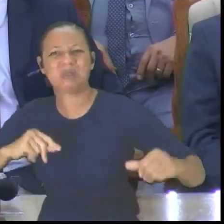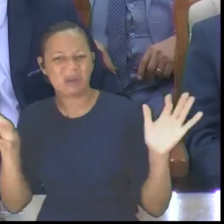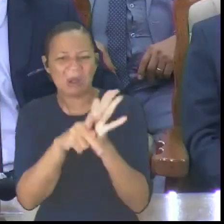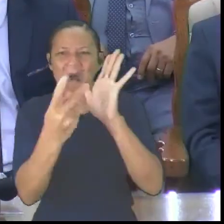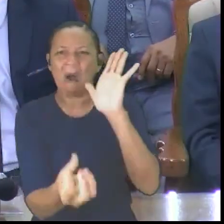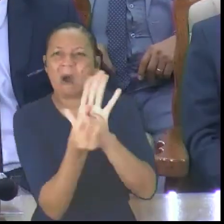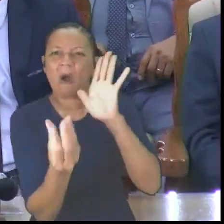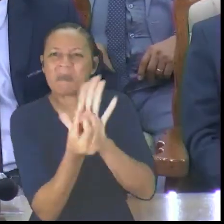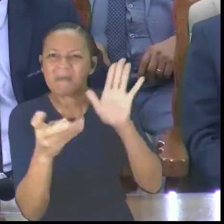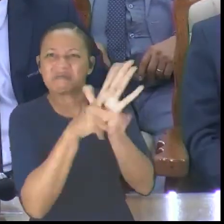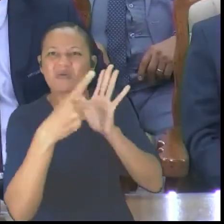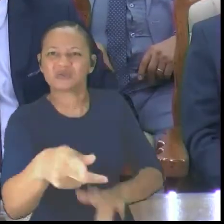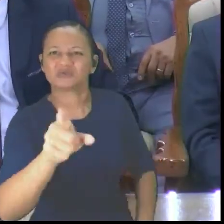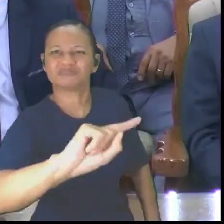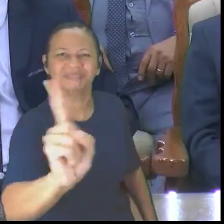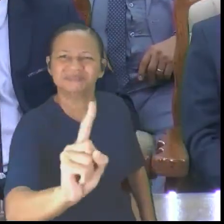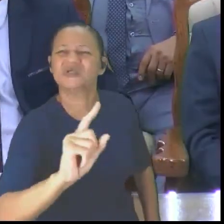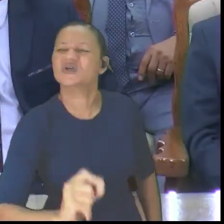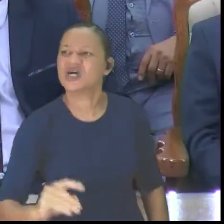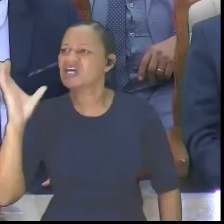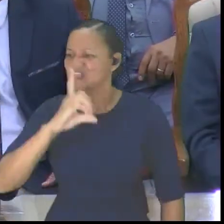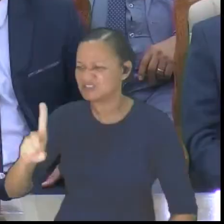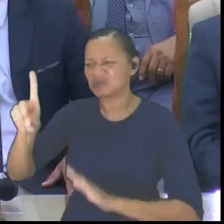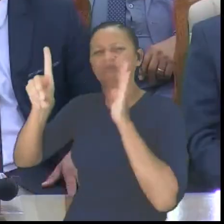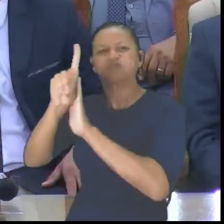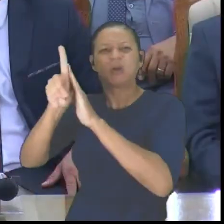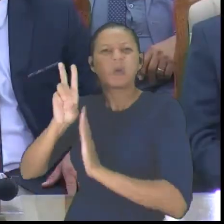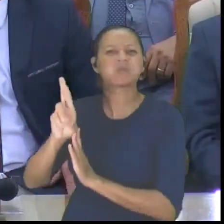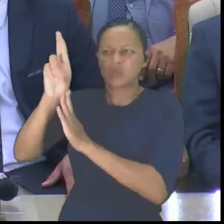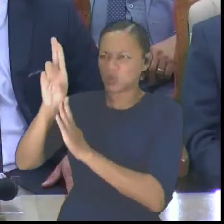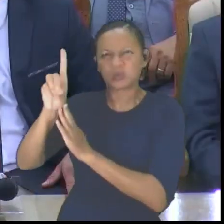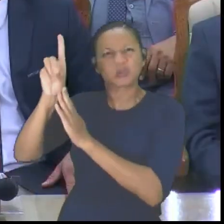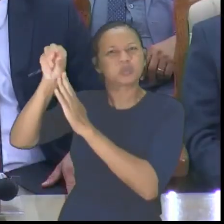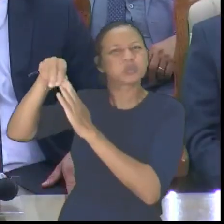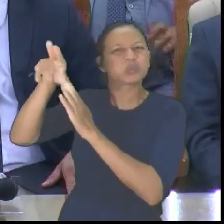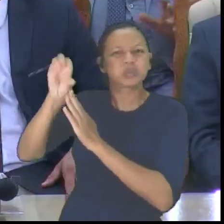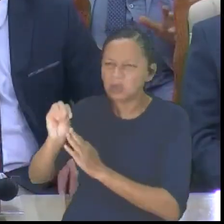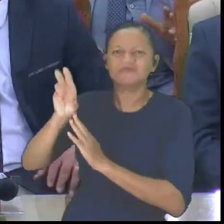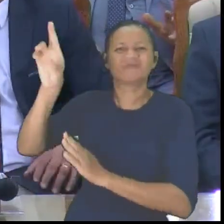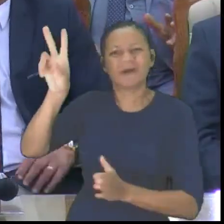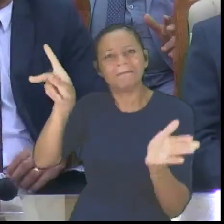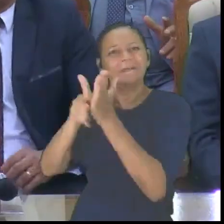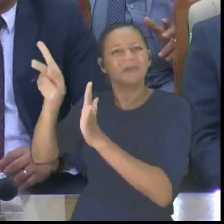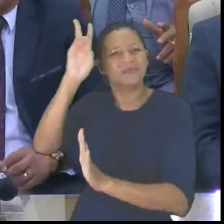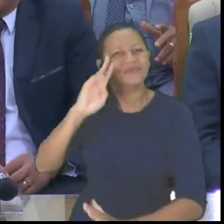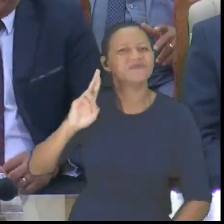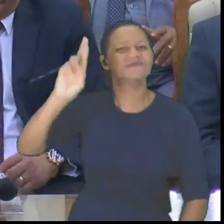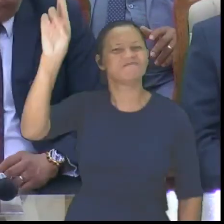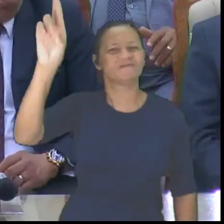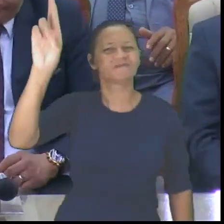não é sua, o dono da colheita é Deus.